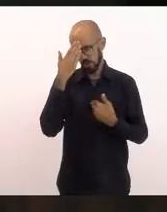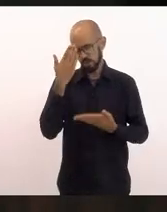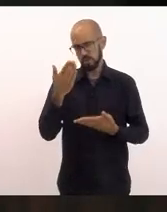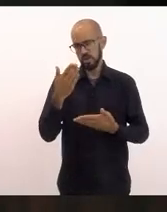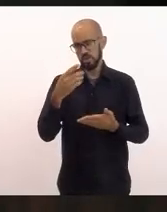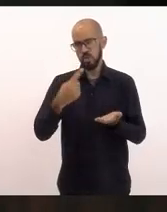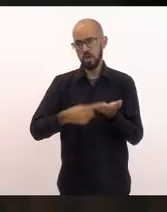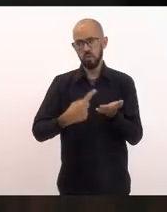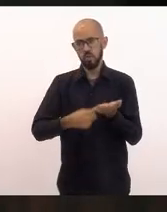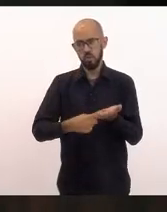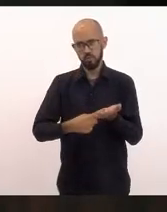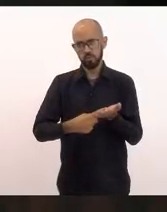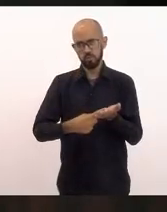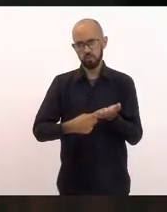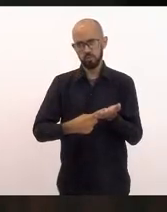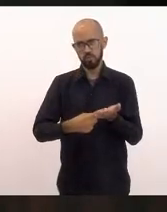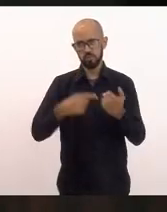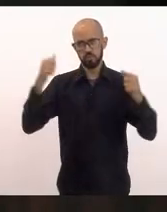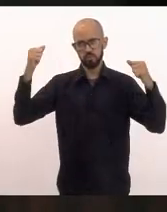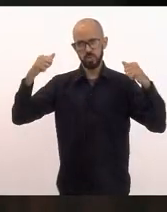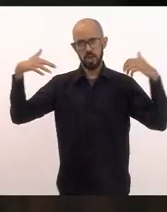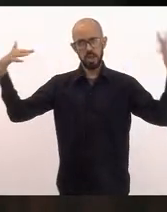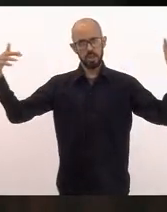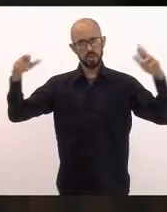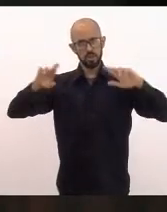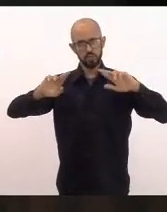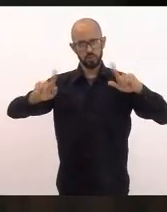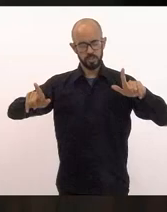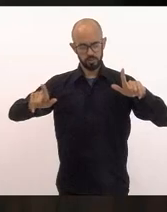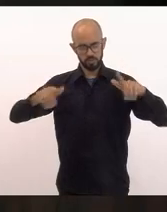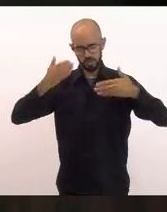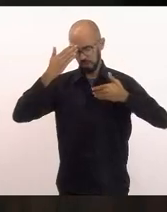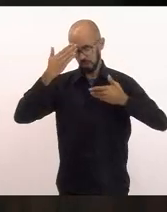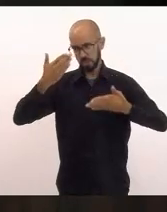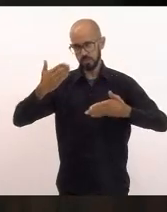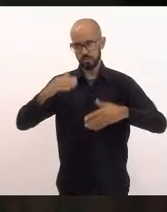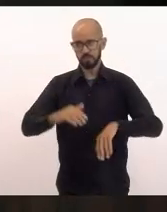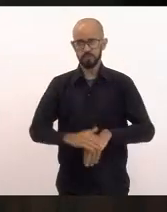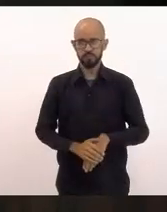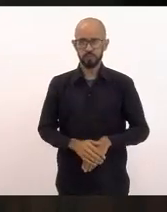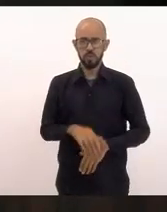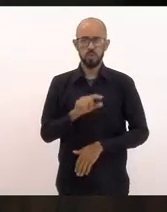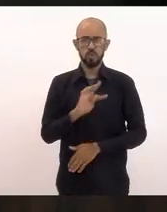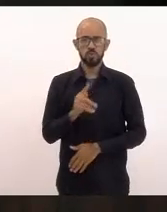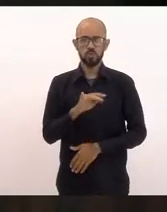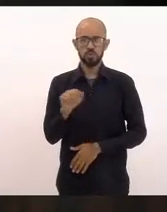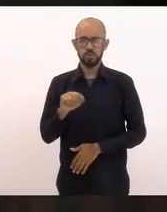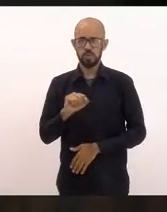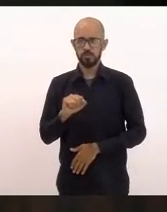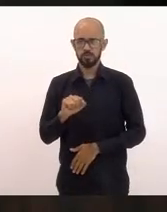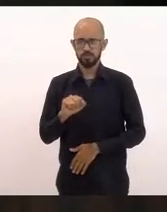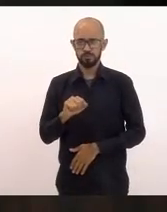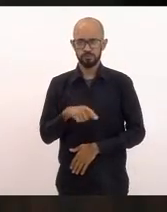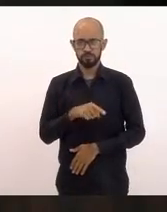que foi cumprido. Galeria, galeria. Quero agradecer. Deputada Lucinha, o que é? Questão de ordem? É uma questão...